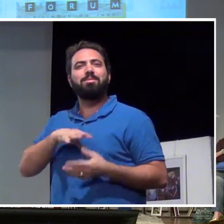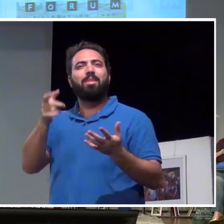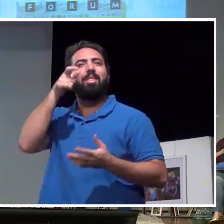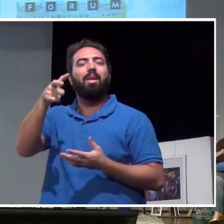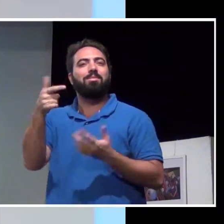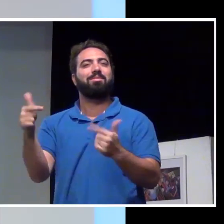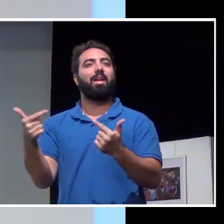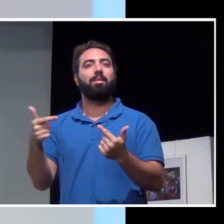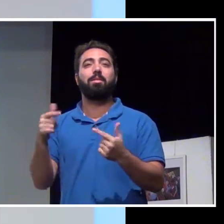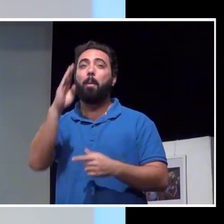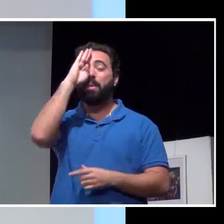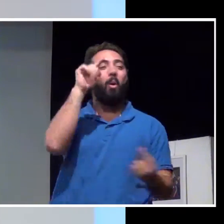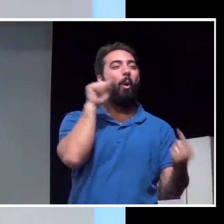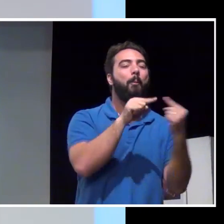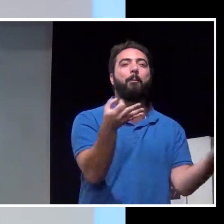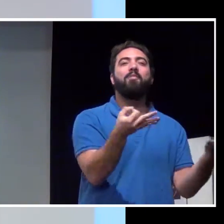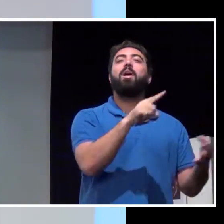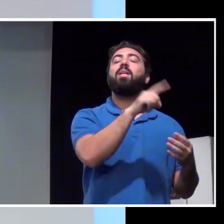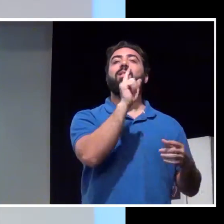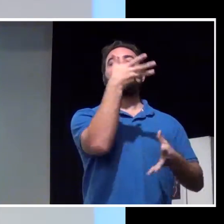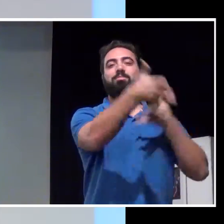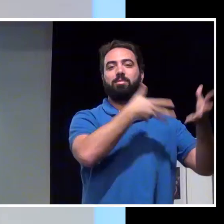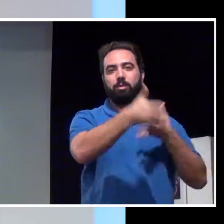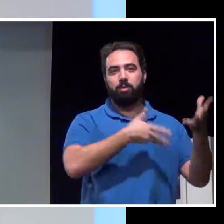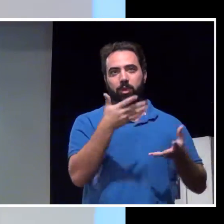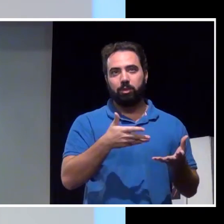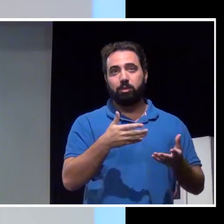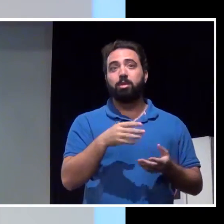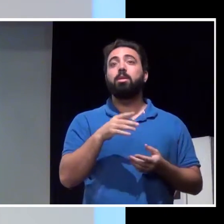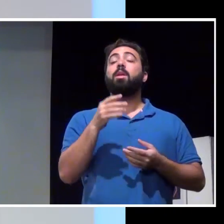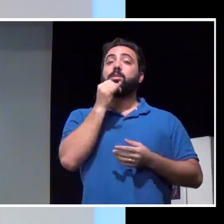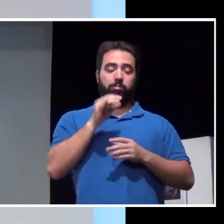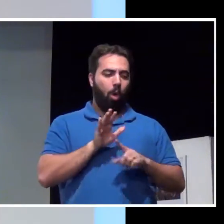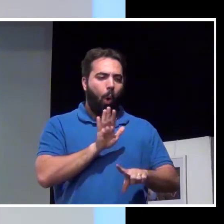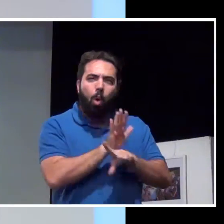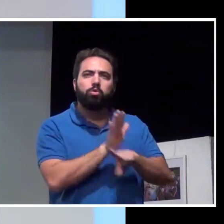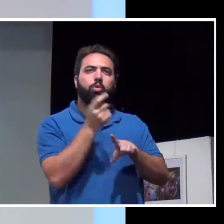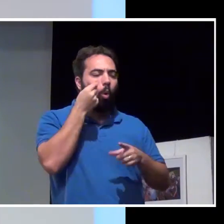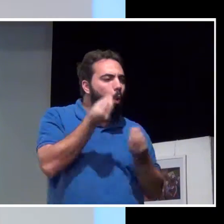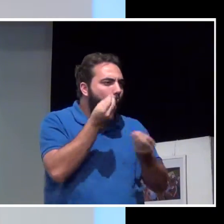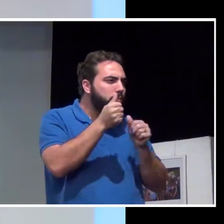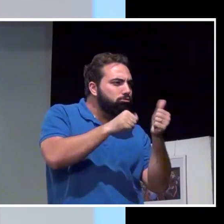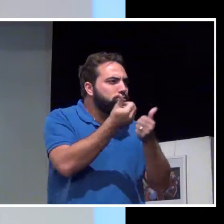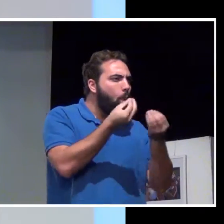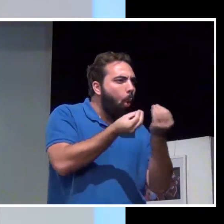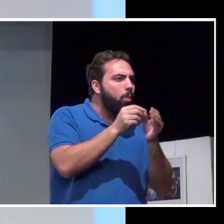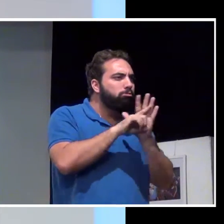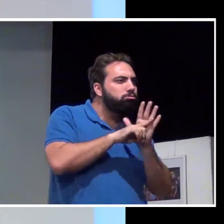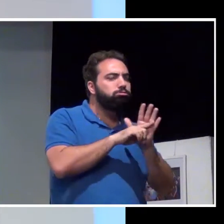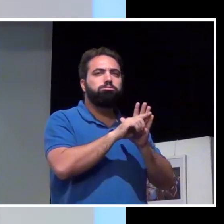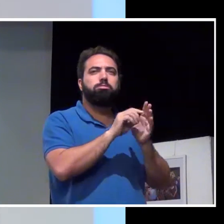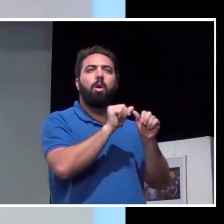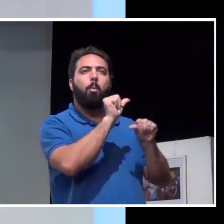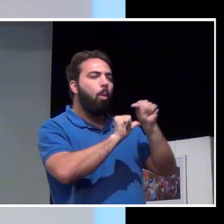portuguesa escrita. Por mais que nós auxiliássemos a revisão, e isso é possível, dá sim, o aluno tem que escolher, ele tem